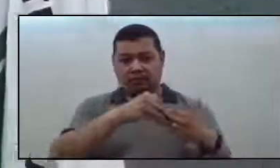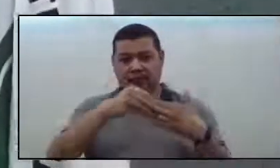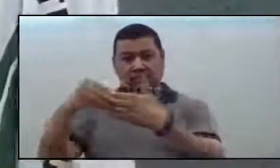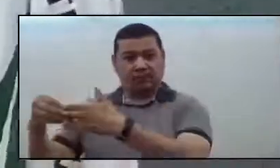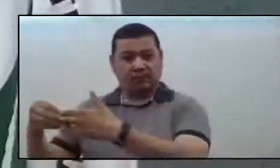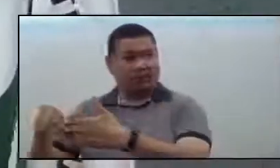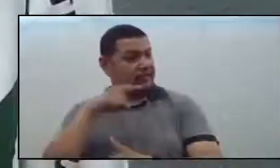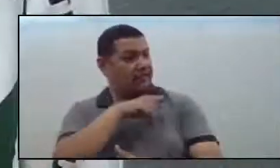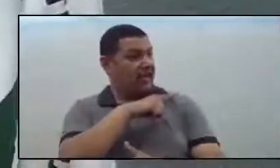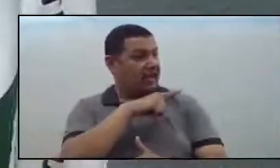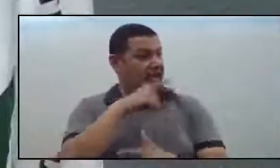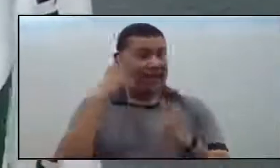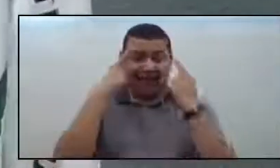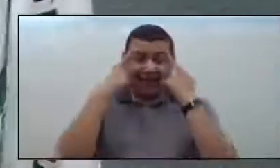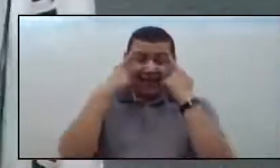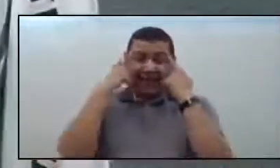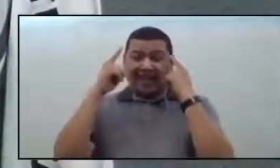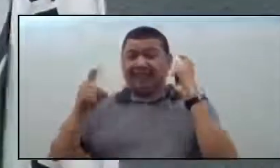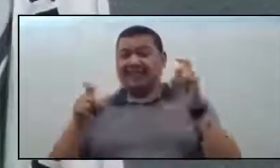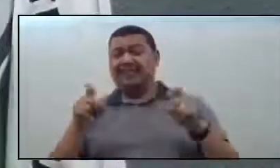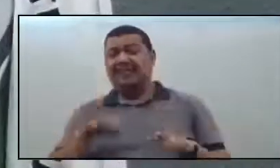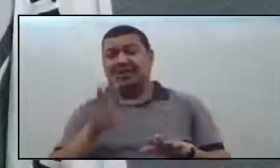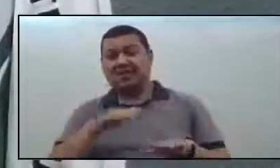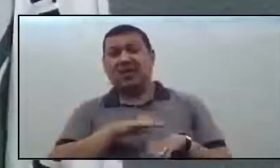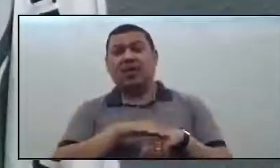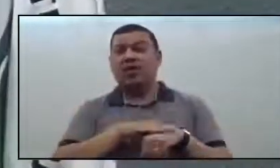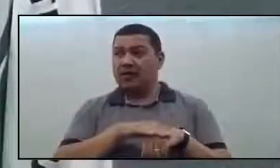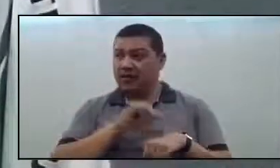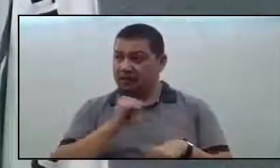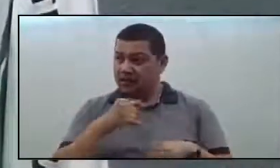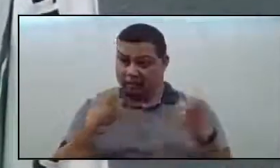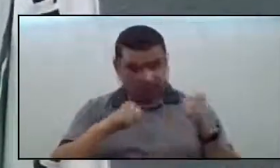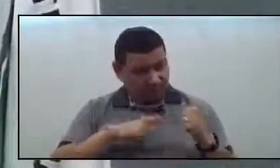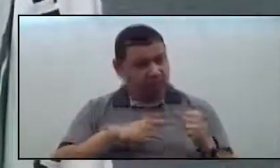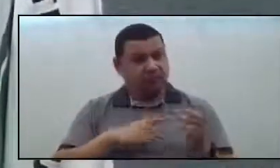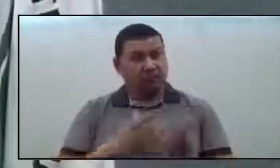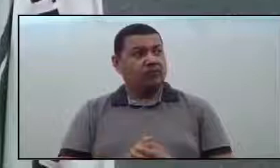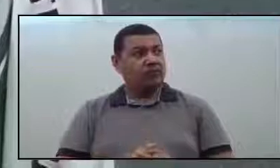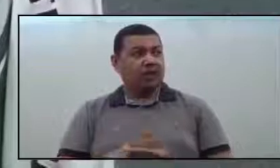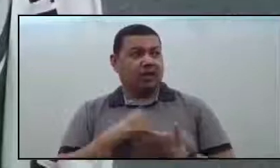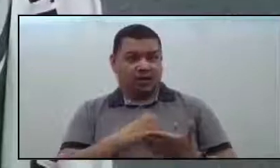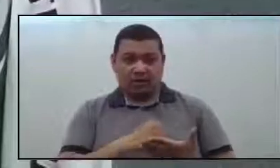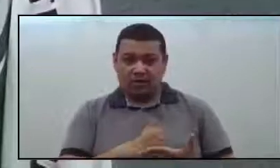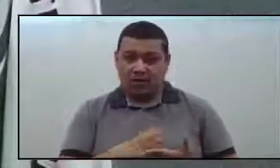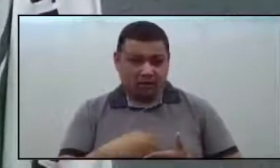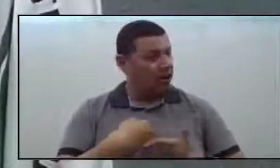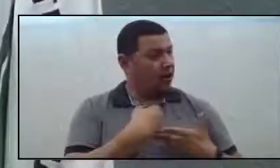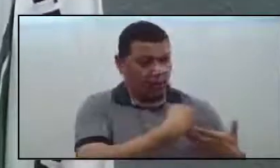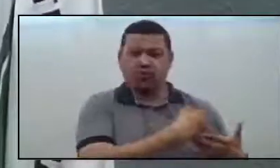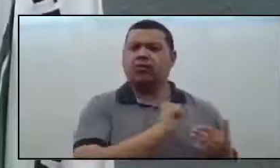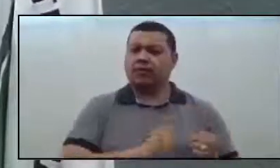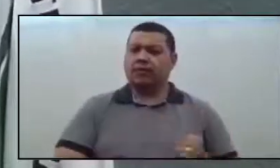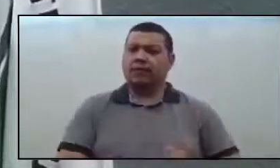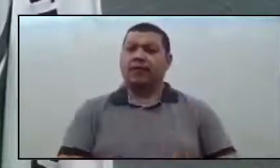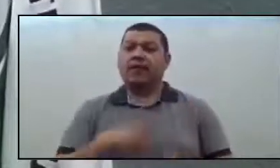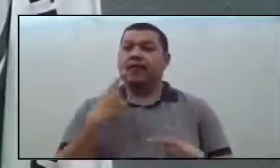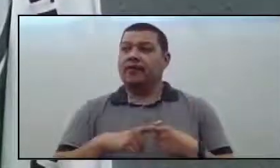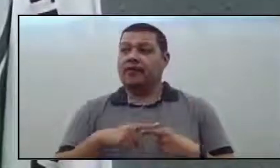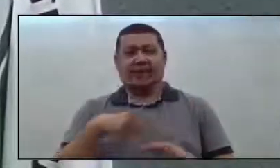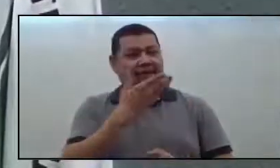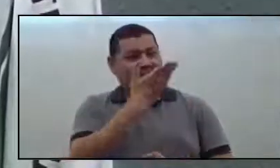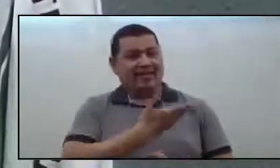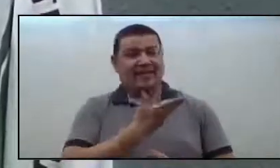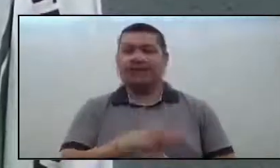Psicológico do menino, falei com ele, se precisar de algum tratamento médico, nós vamos ajudar ele, porque o menino